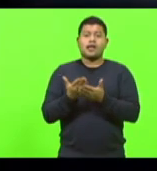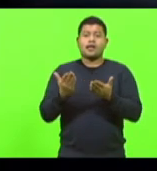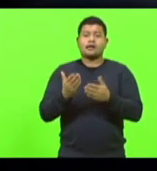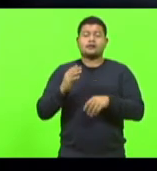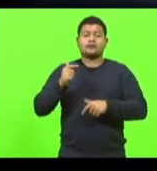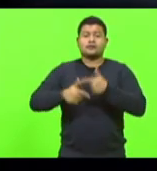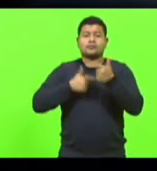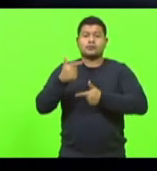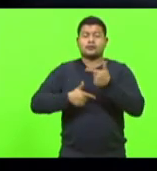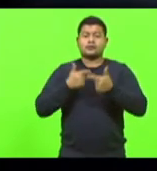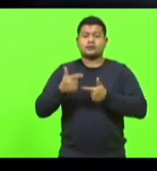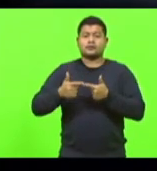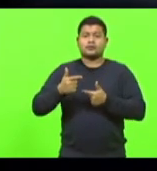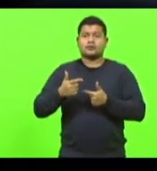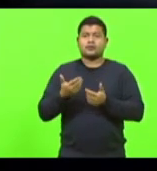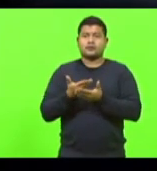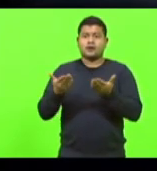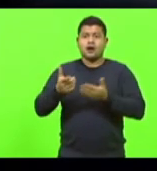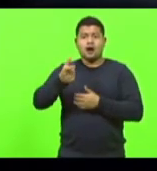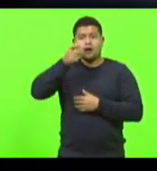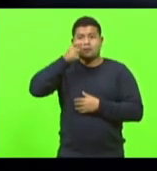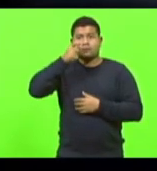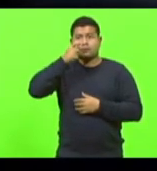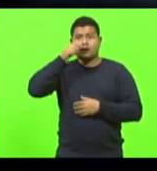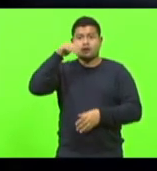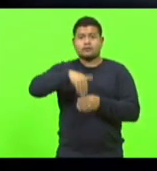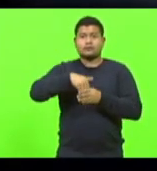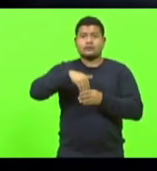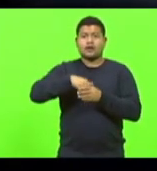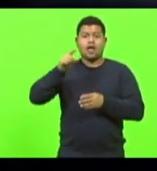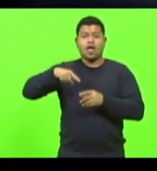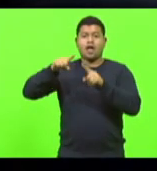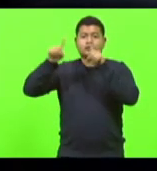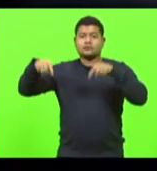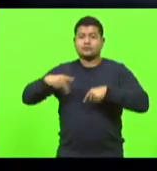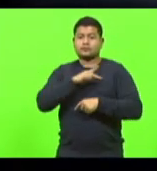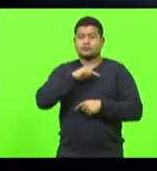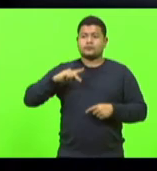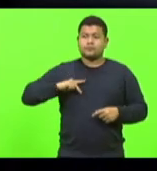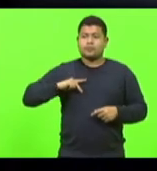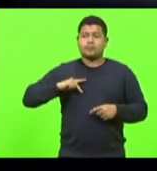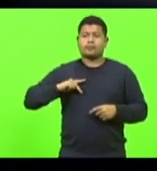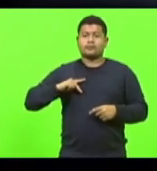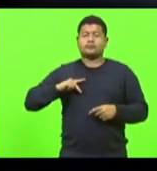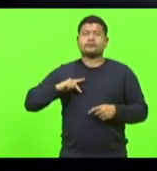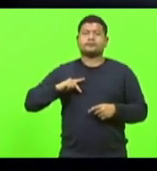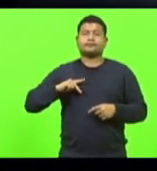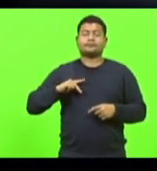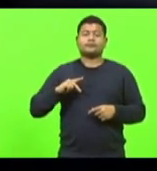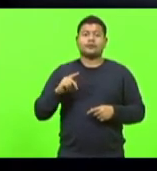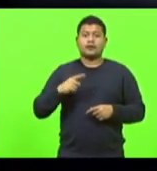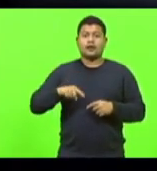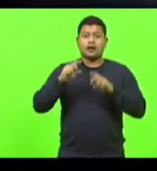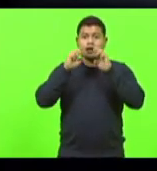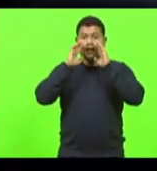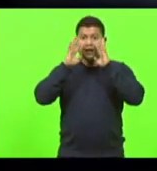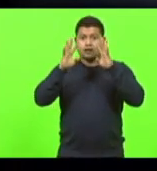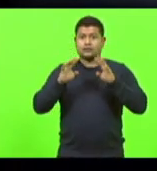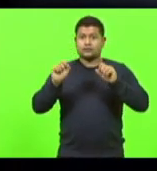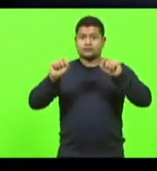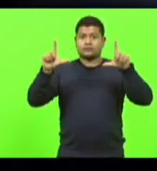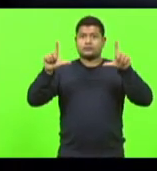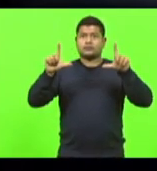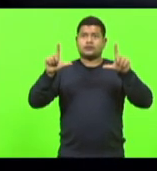que estamos acompanhando que essa votação aqui é para os servidores públicos mas chama a atenção de todos da iniciativa